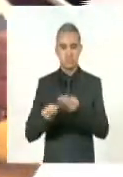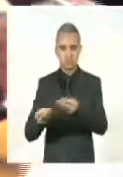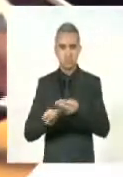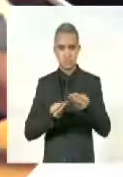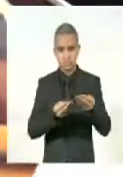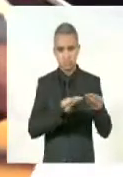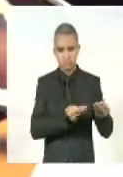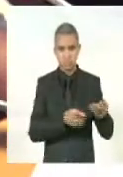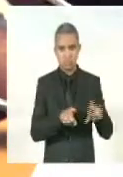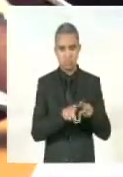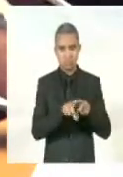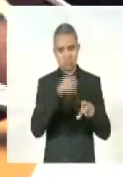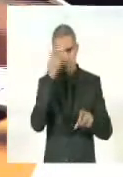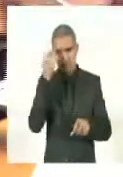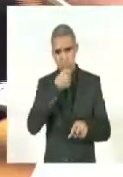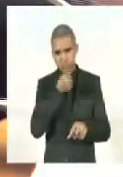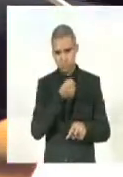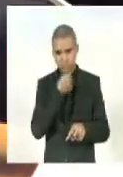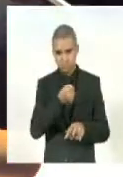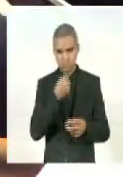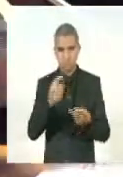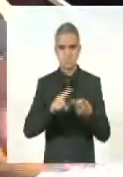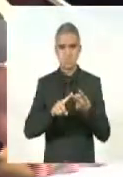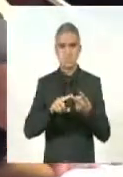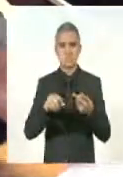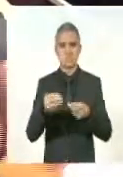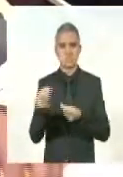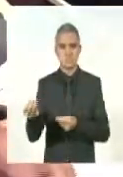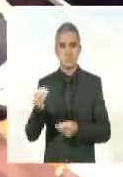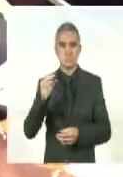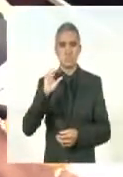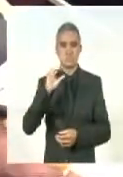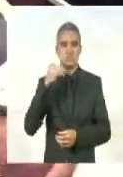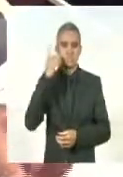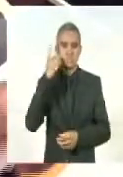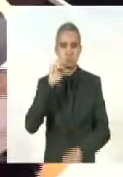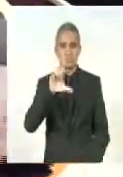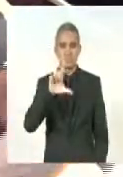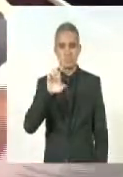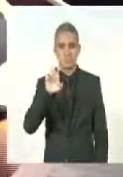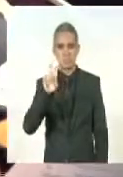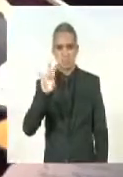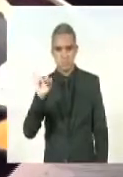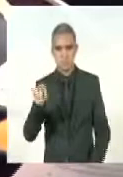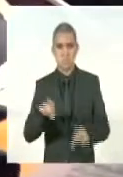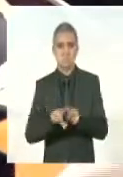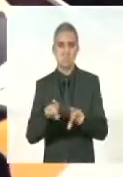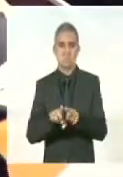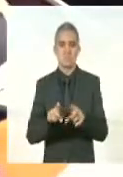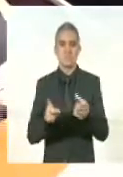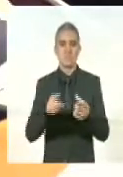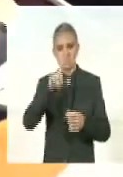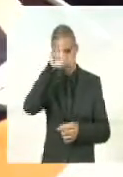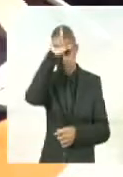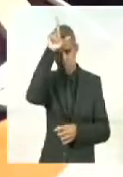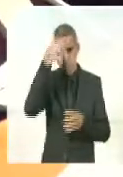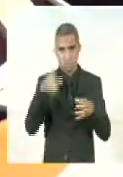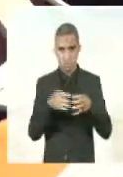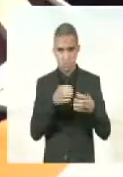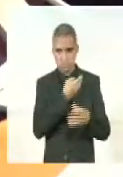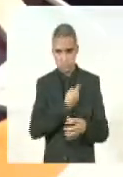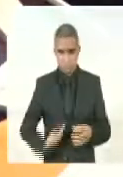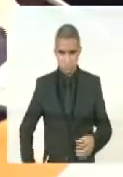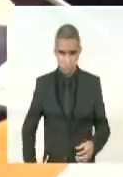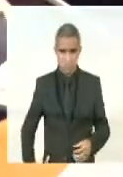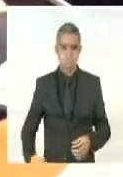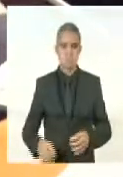também para o deputado Levy, para o líder do governo, enfim, para quem quer que queira, como é gritante quando a